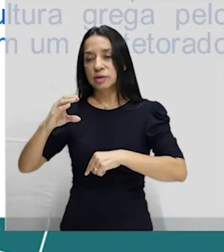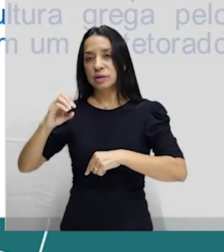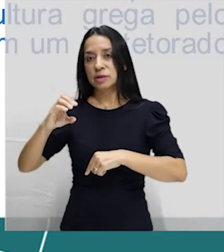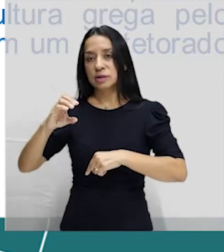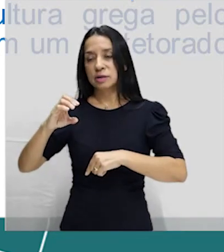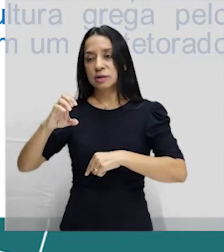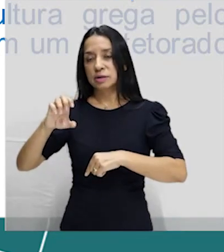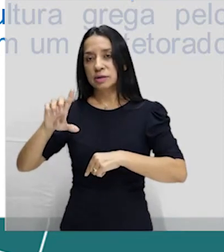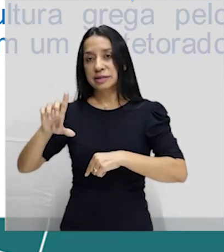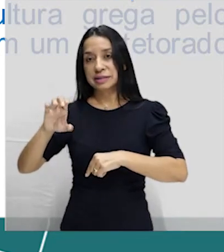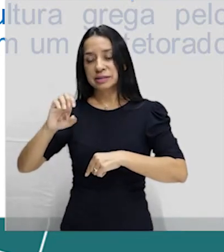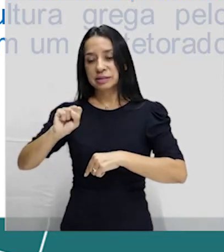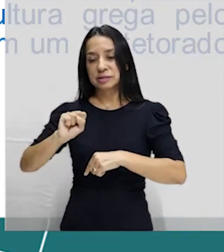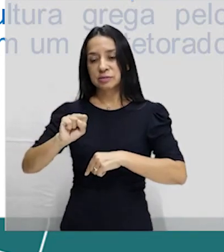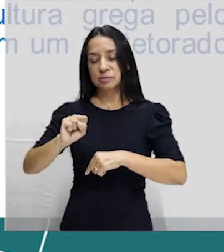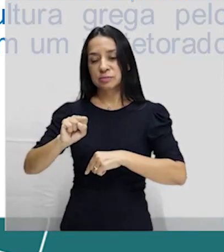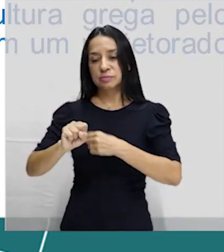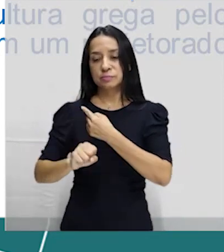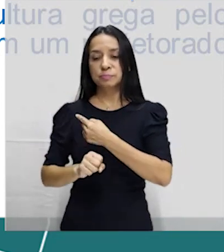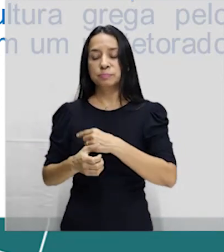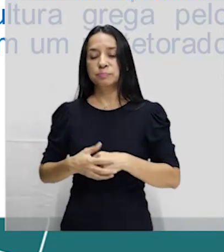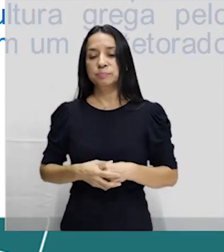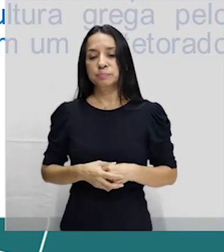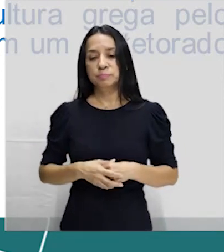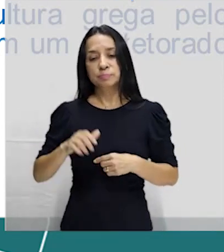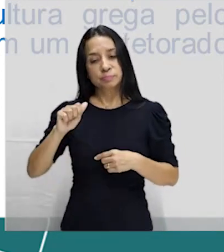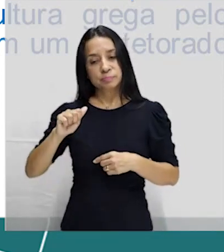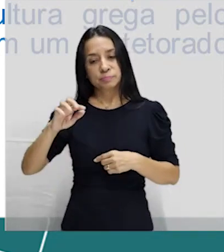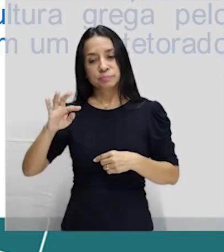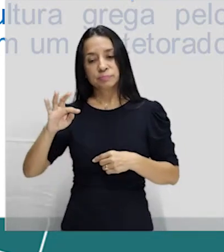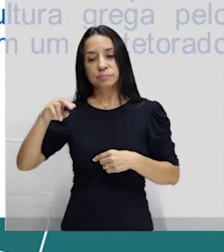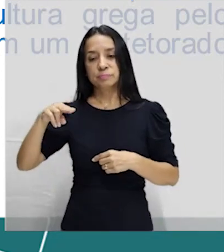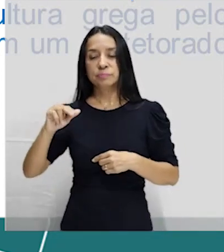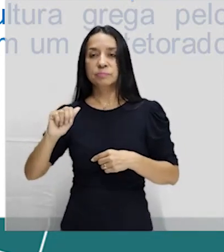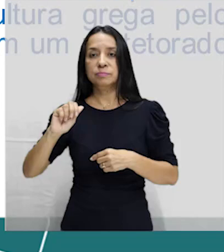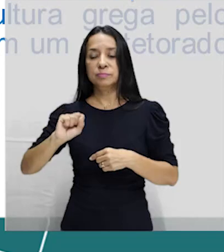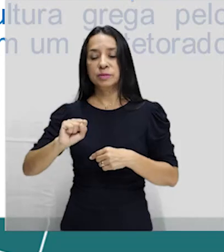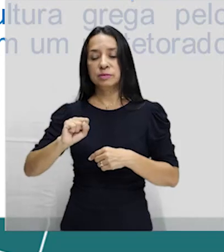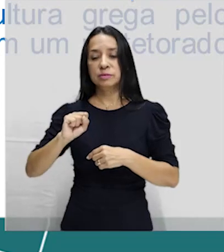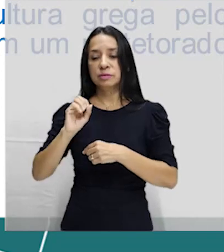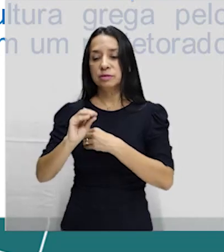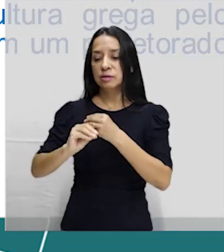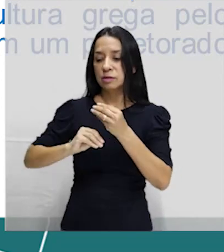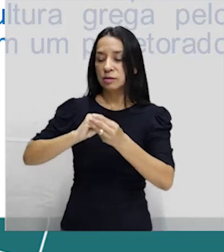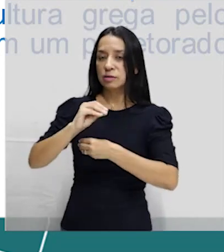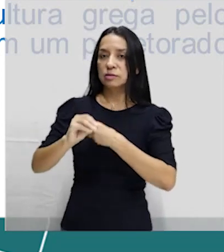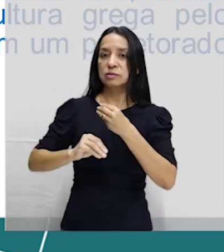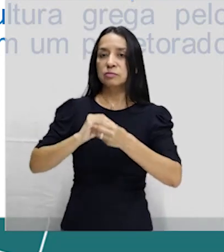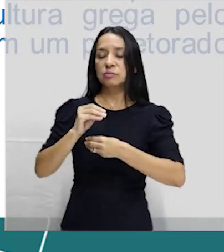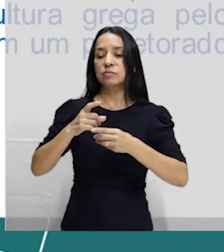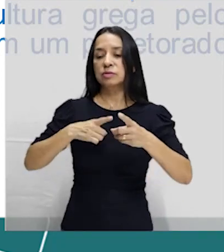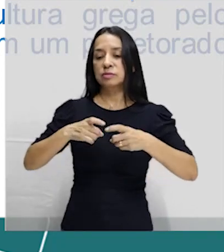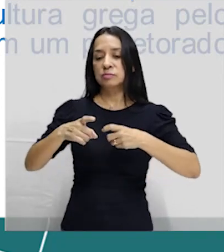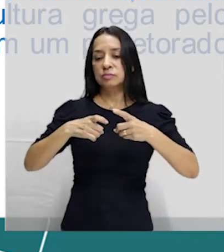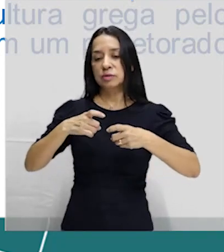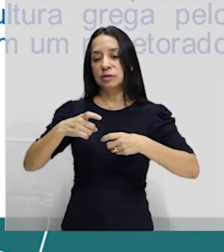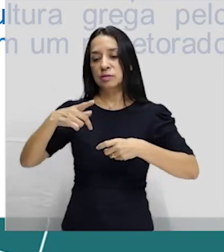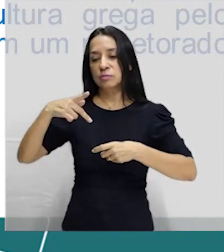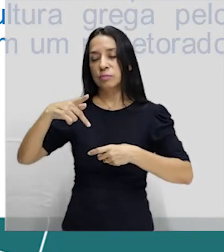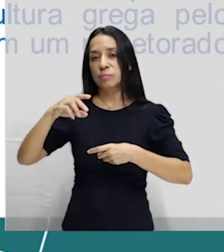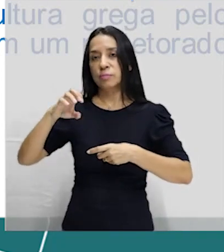século V, Atenas do século de Ouro, Atenas vai se envolver na chamada Guerra do